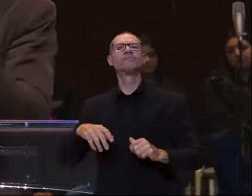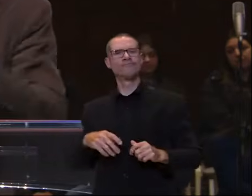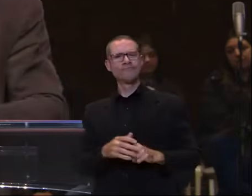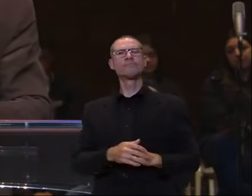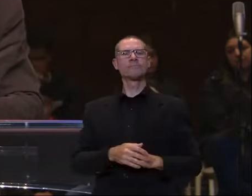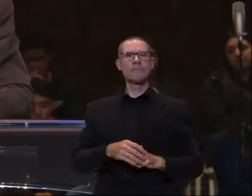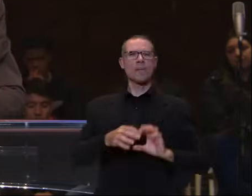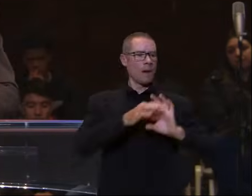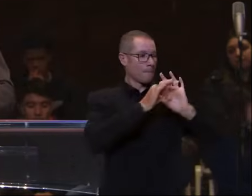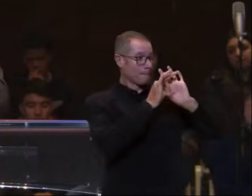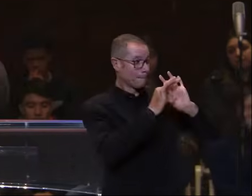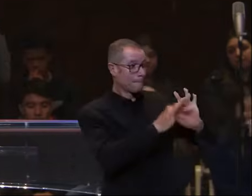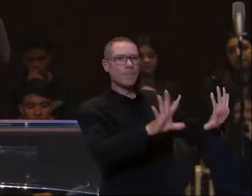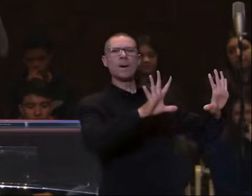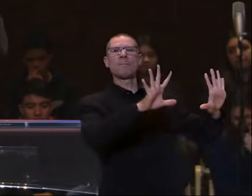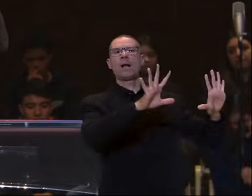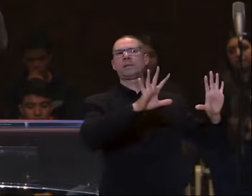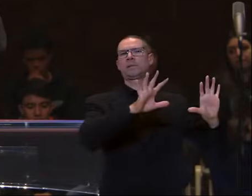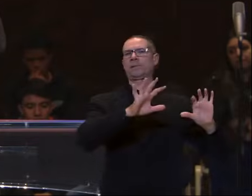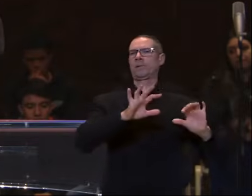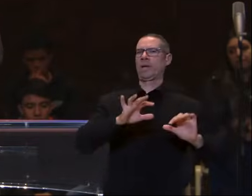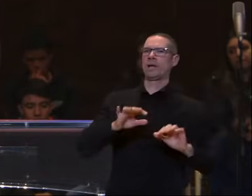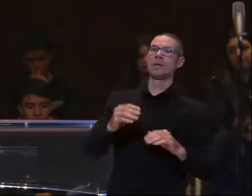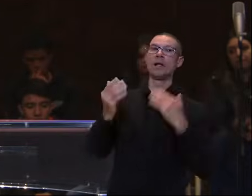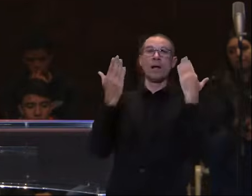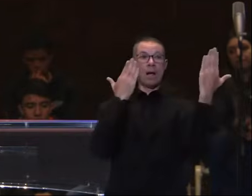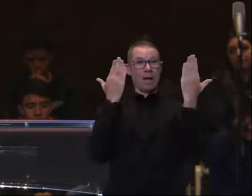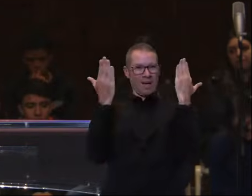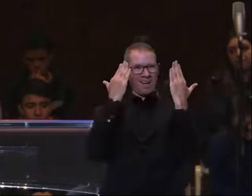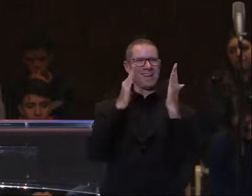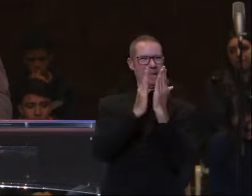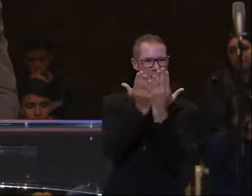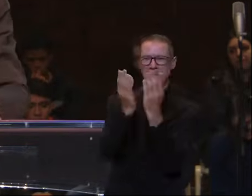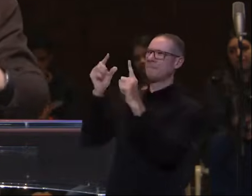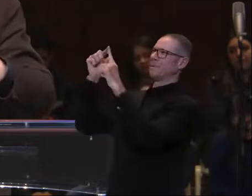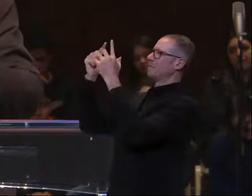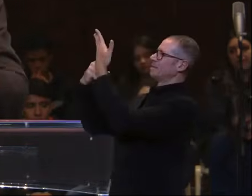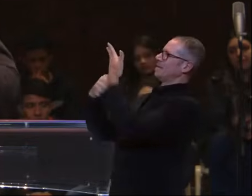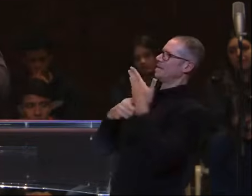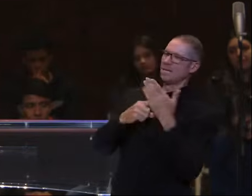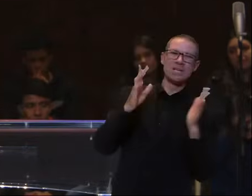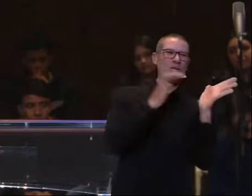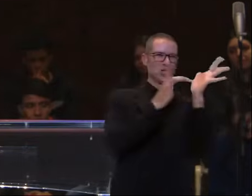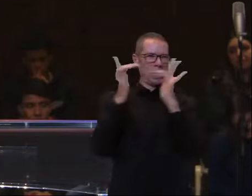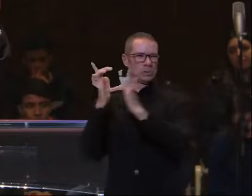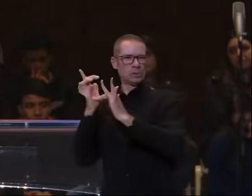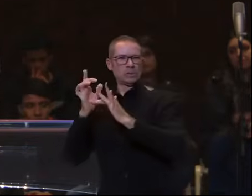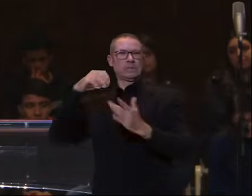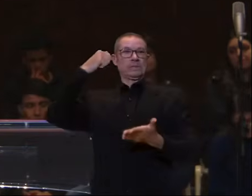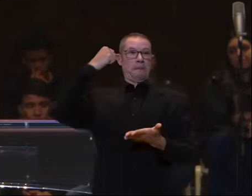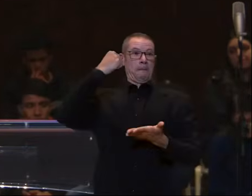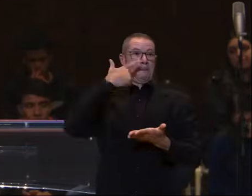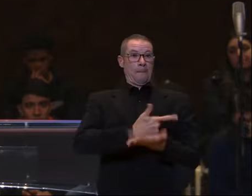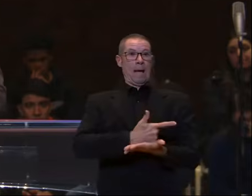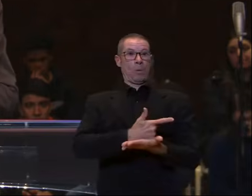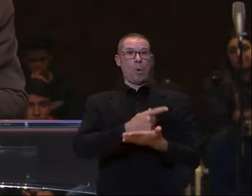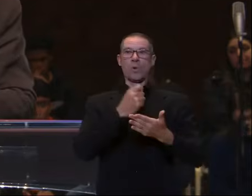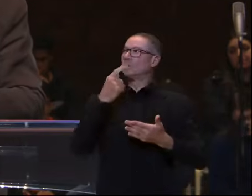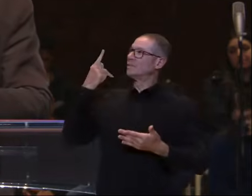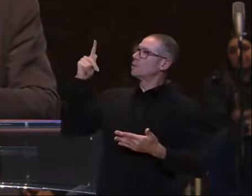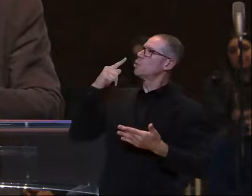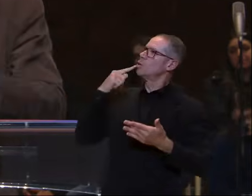para libertá-lo. E é essa figura que a Bíblia está apresentando aqui. Jesus pagou com o seu sangue, para